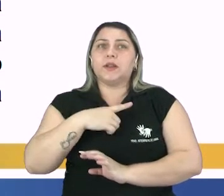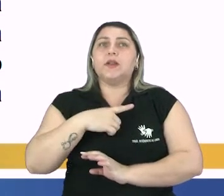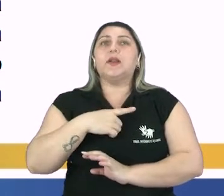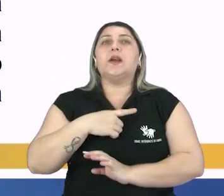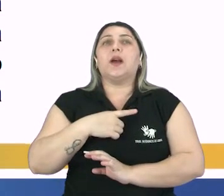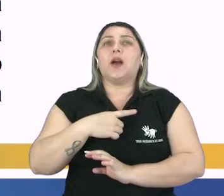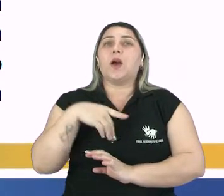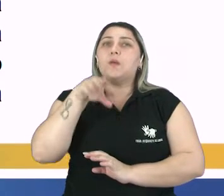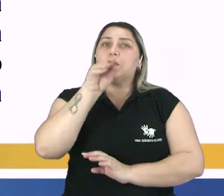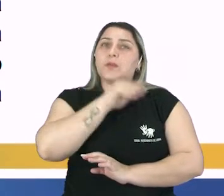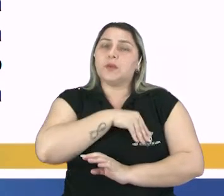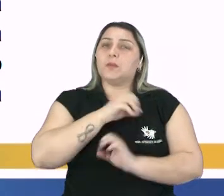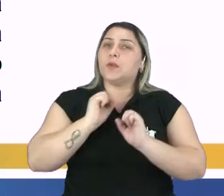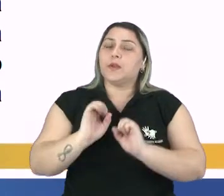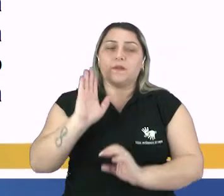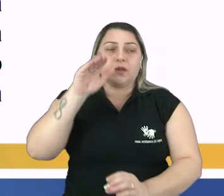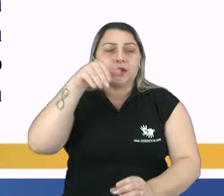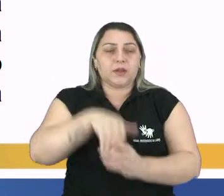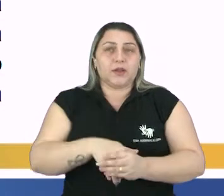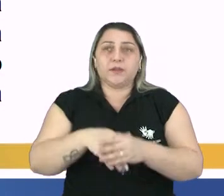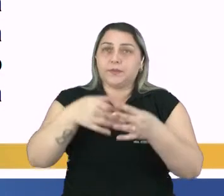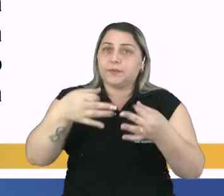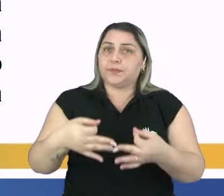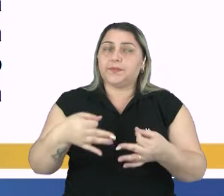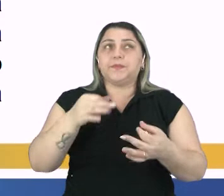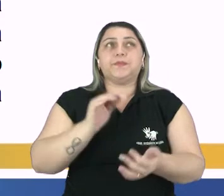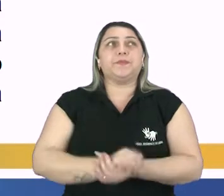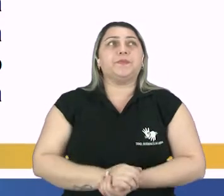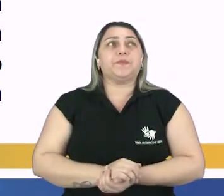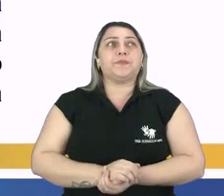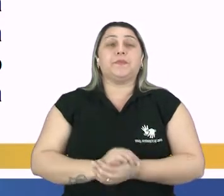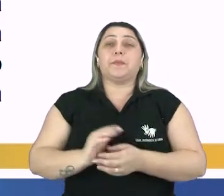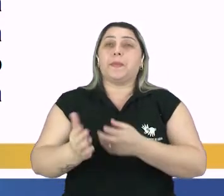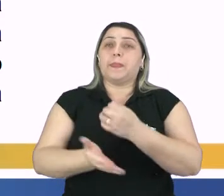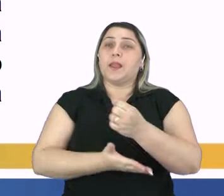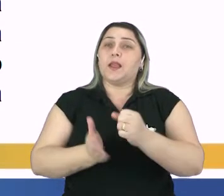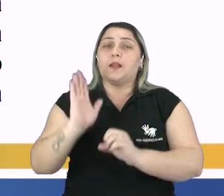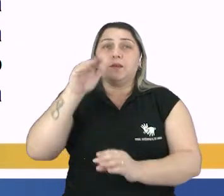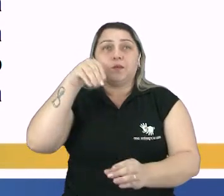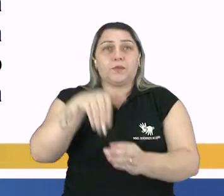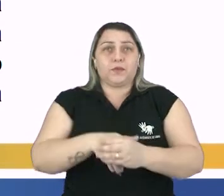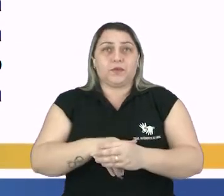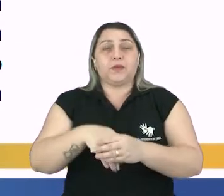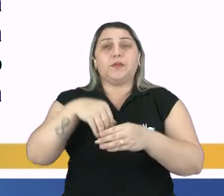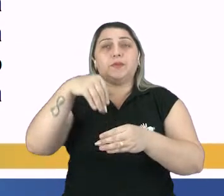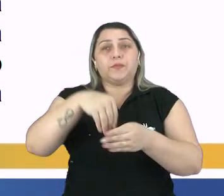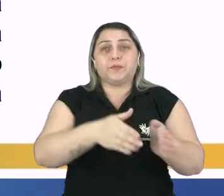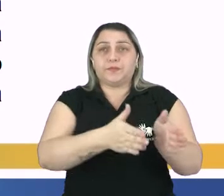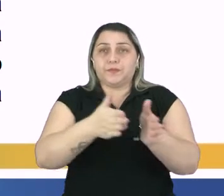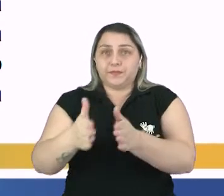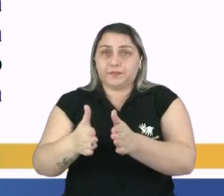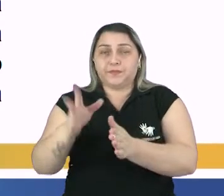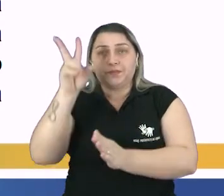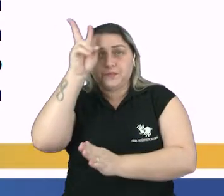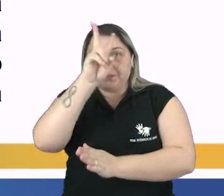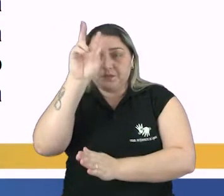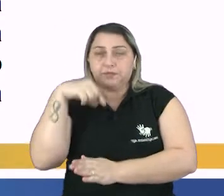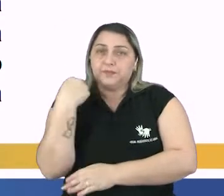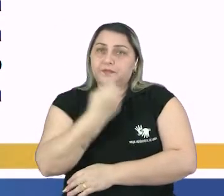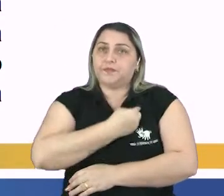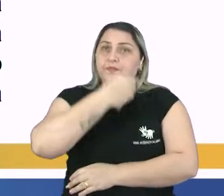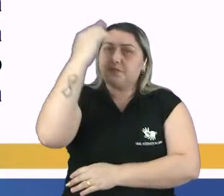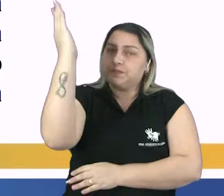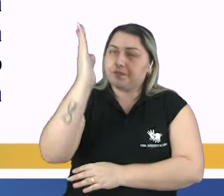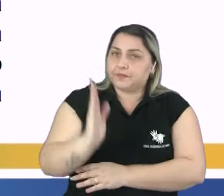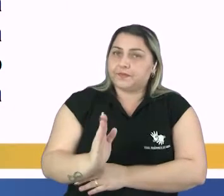de renda para poder votar, certo? Então, basicamente, o voto dentro desse processo da história do nosso Brasil,